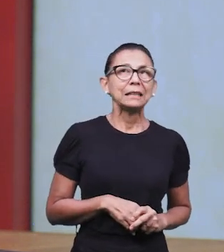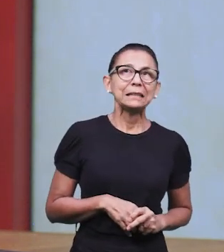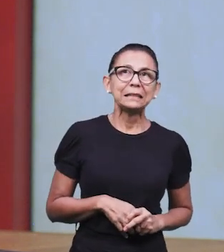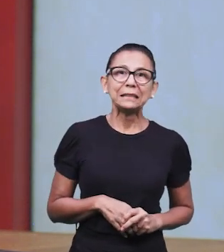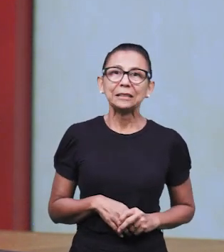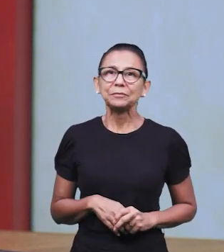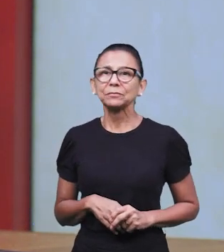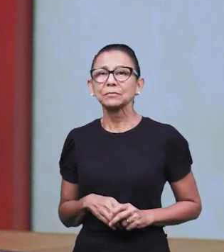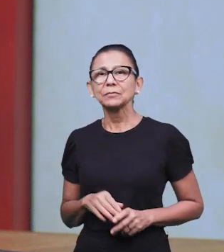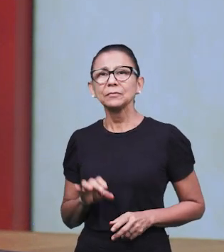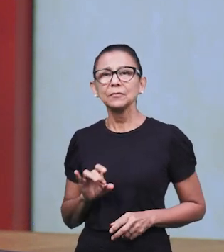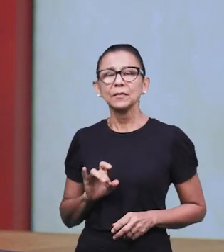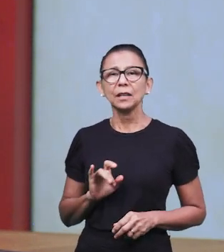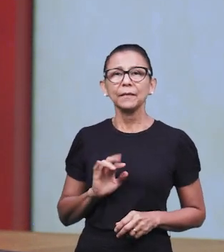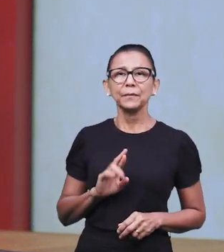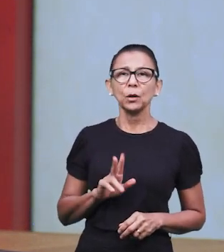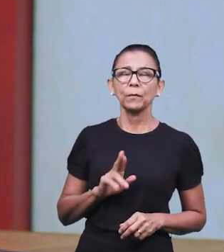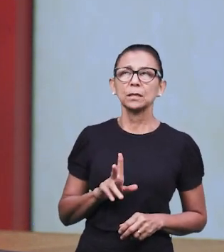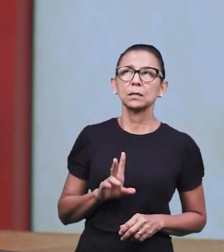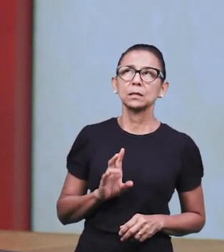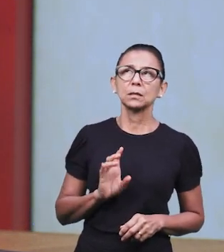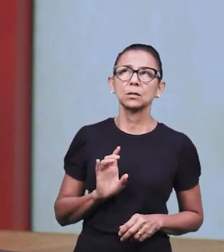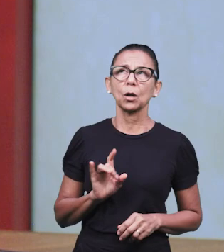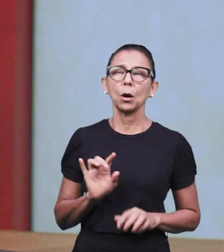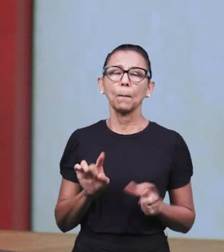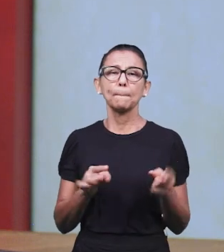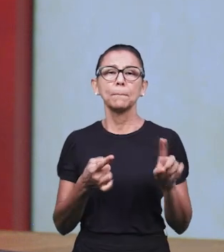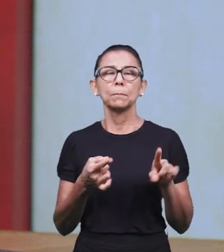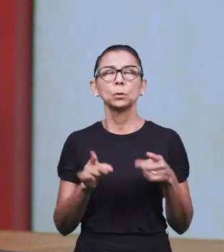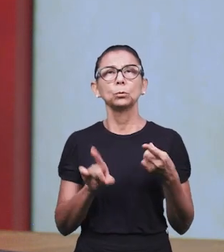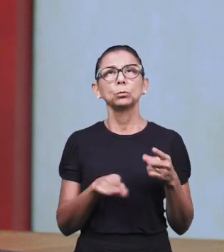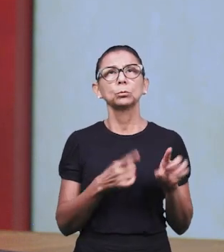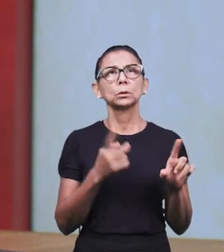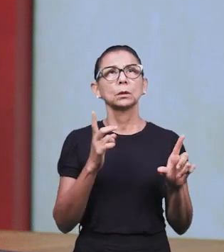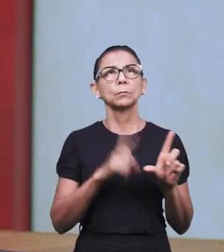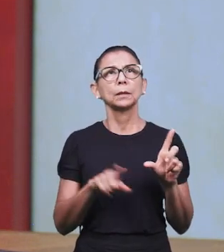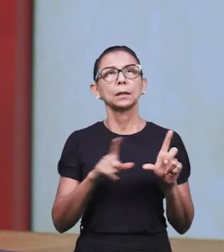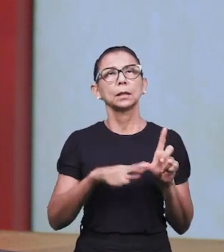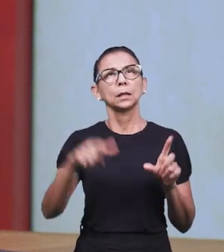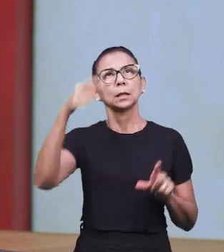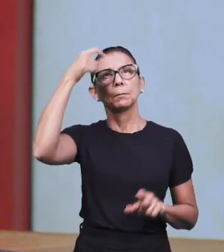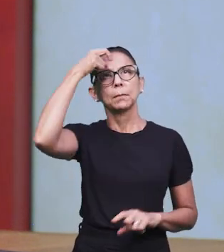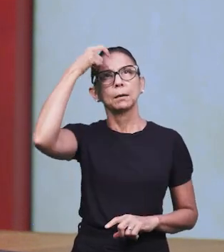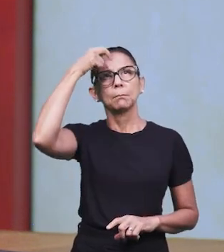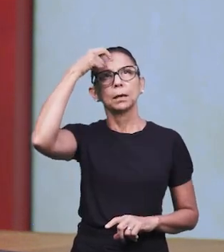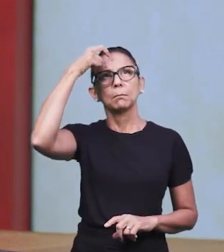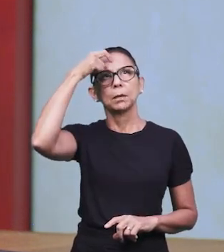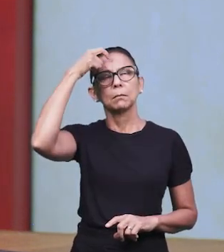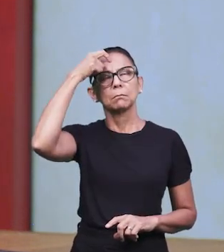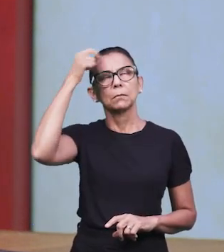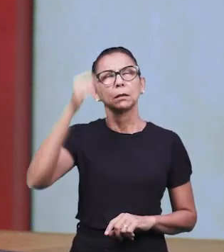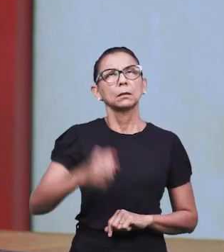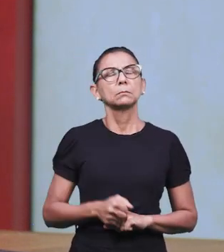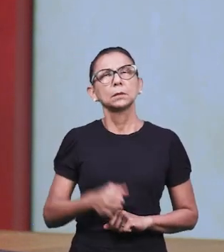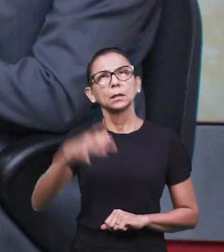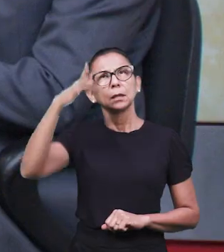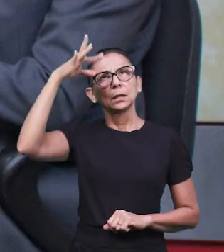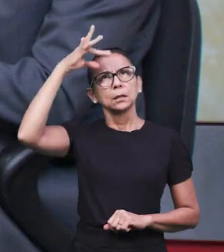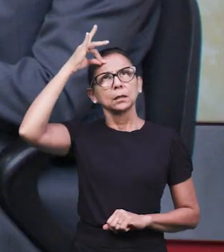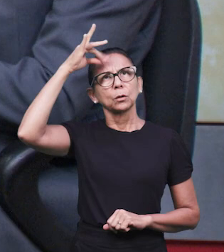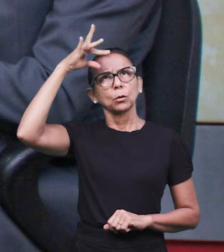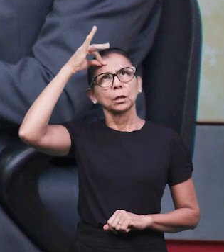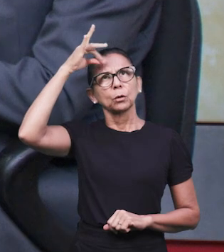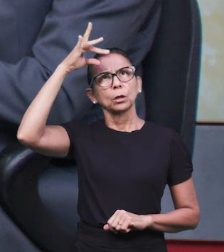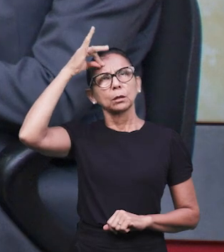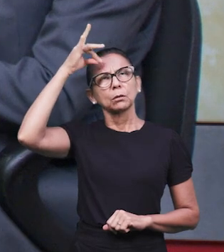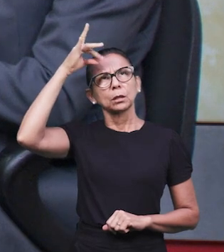apenas uma música ou uma letra que está na sua memória ou está na coletânea ou você está vendo na igreja